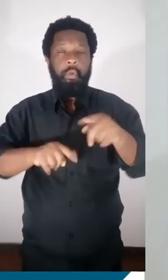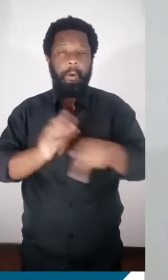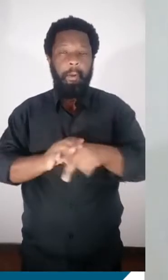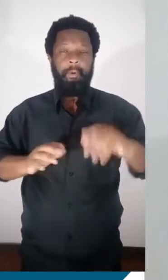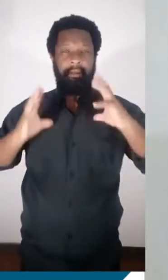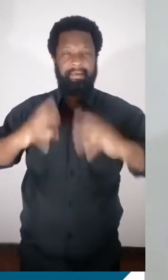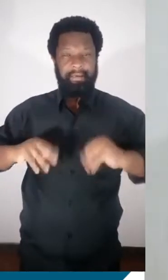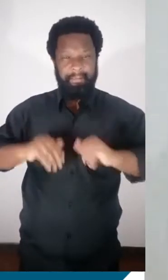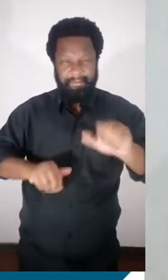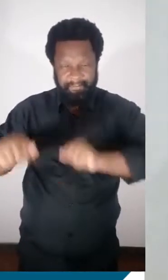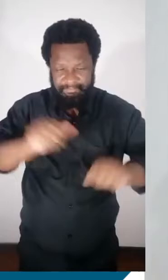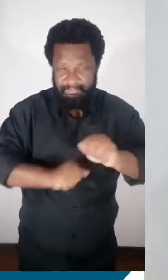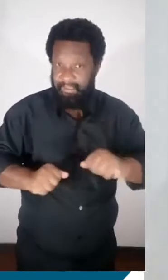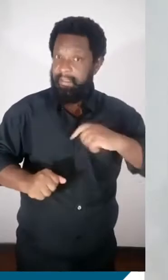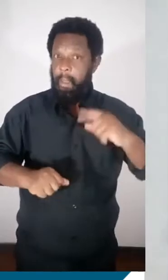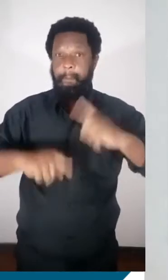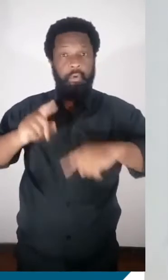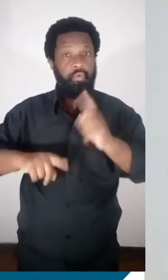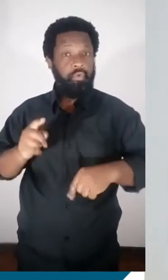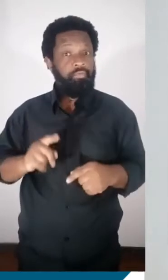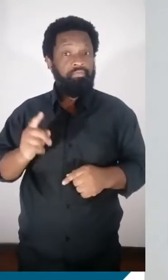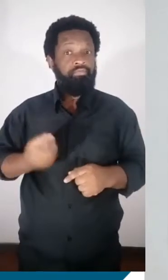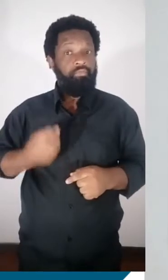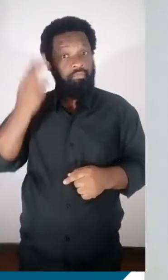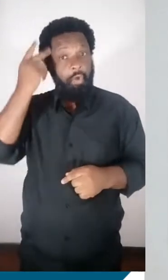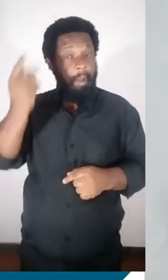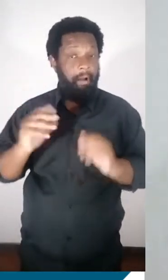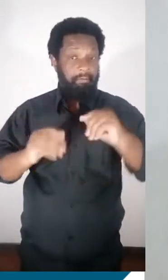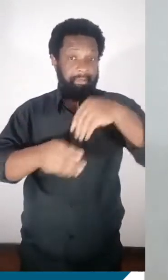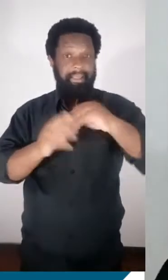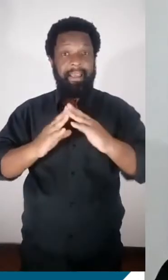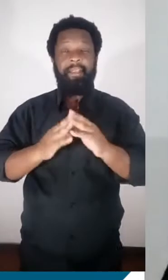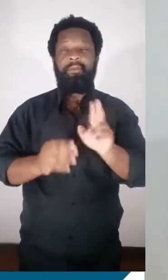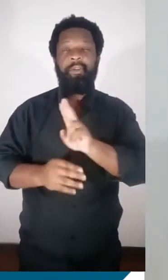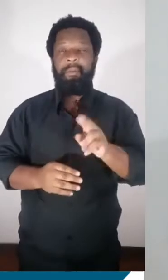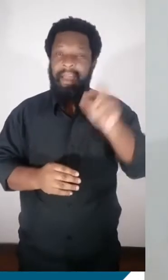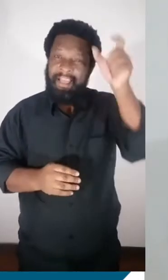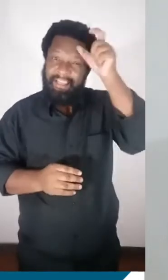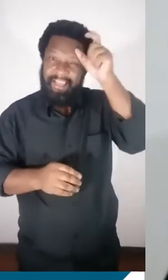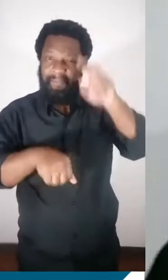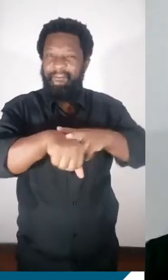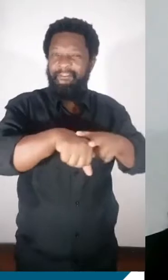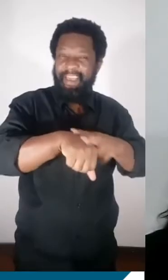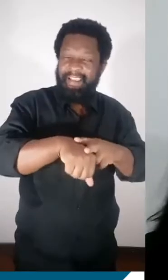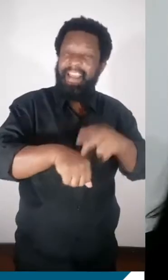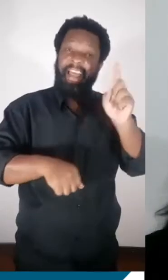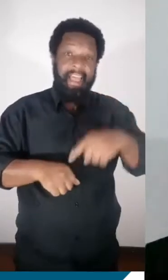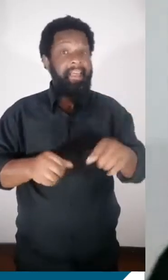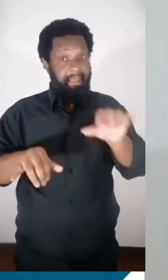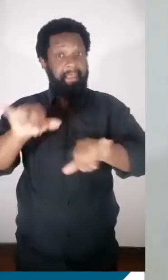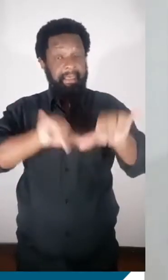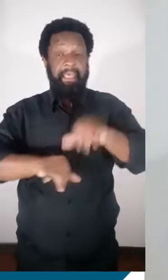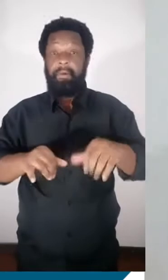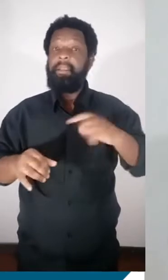de limpeza. Inclusive existe um produto que é comum no nosso dia a dia, nas nossas casas, que é o diabo verde. O diabo verde é um